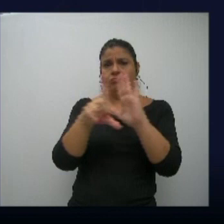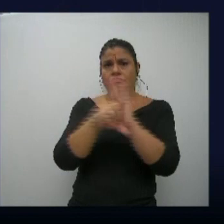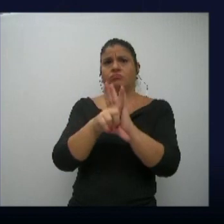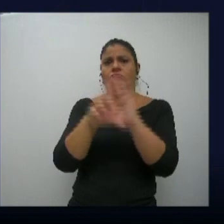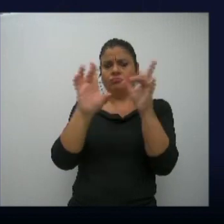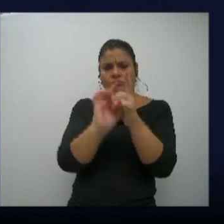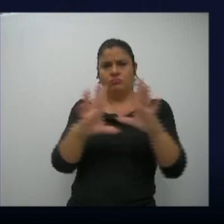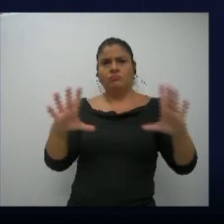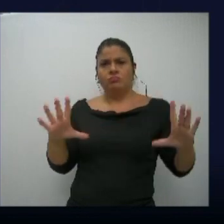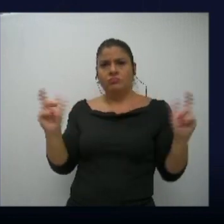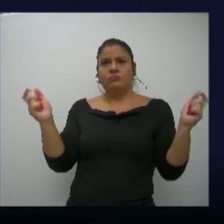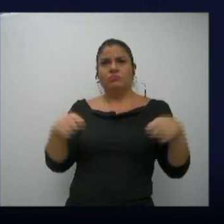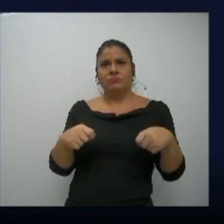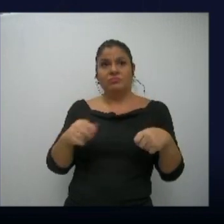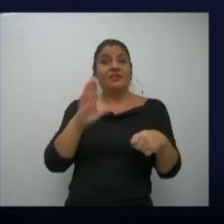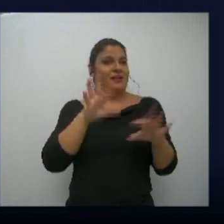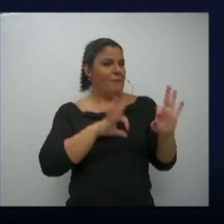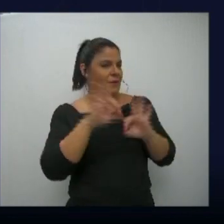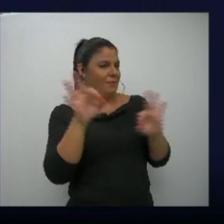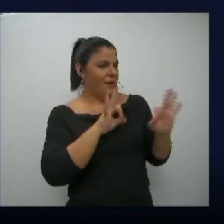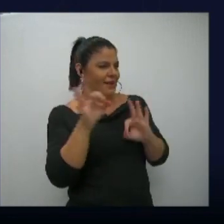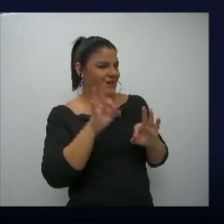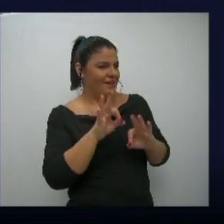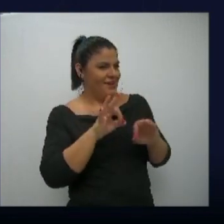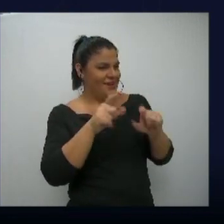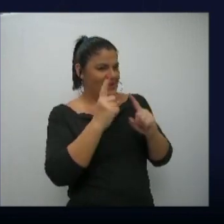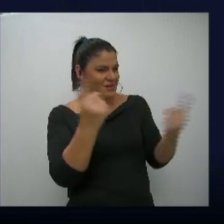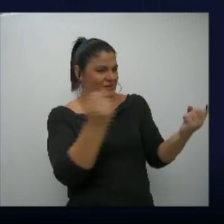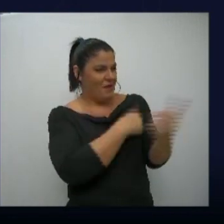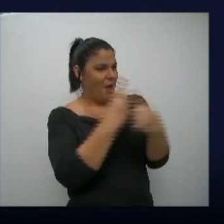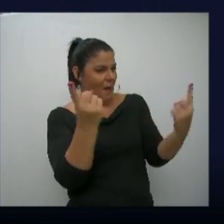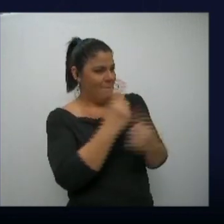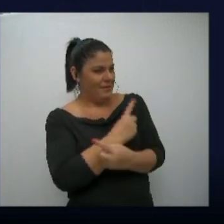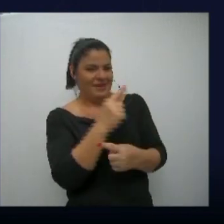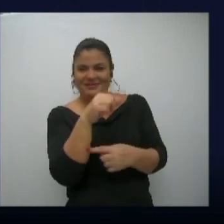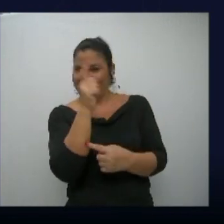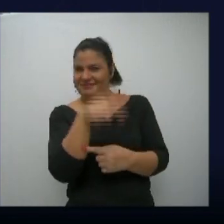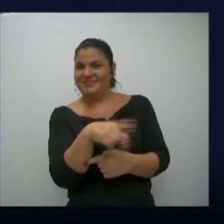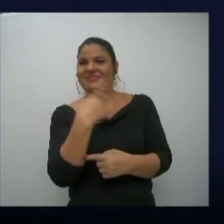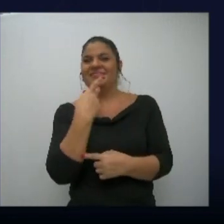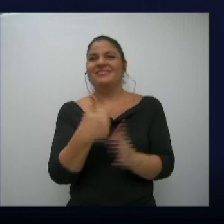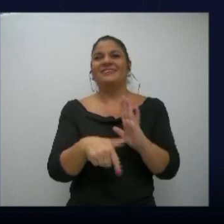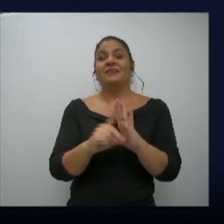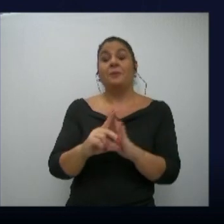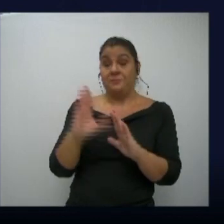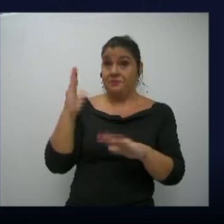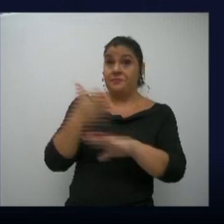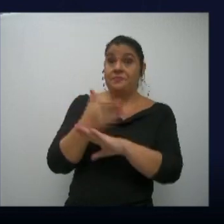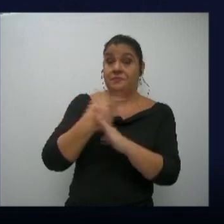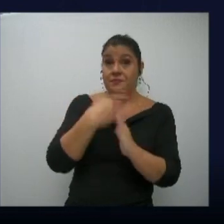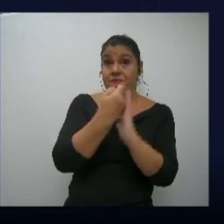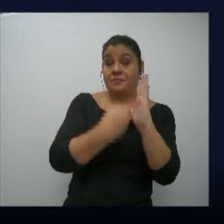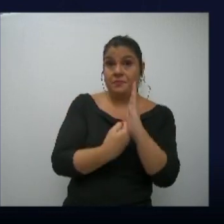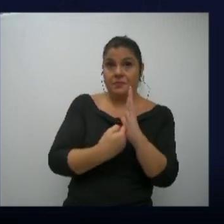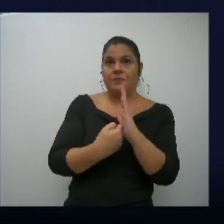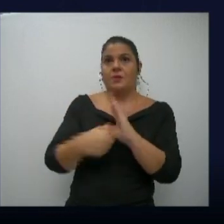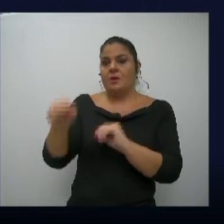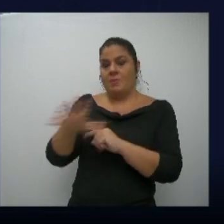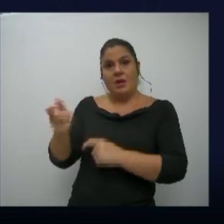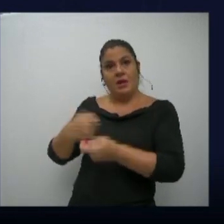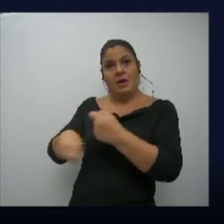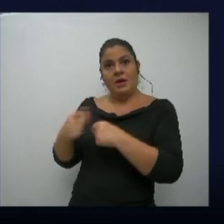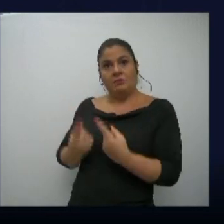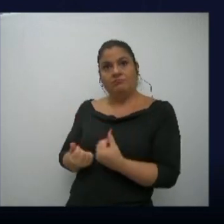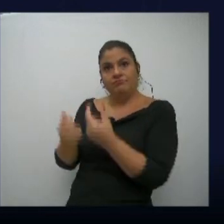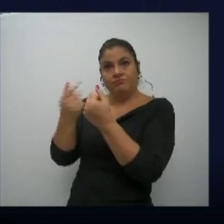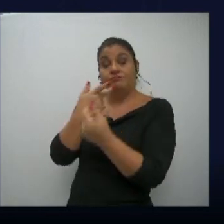condições parando a pista para o Fabrício isso aí deixa até comentar isso aí faz parte da agenda do mercado que atrás quando